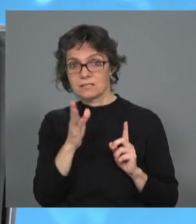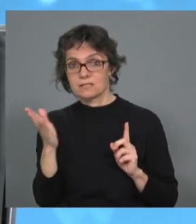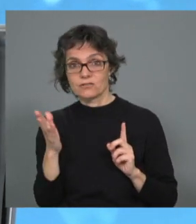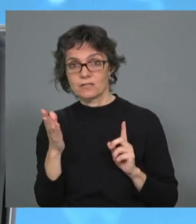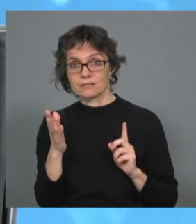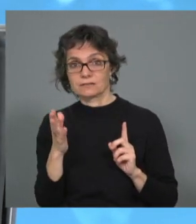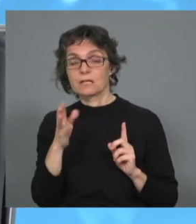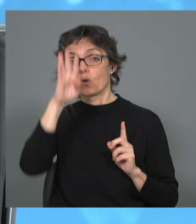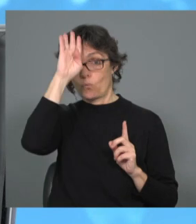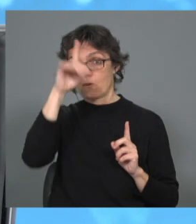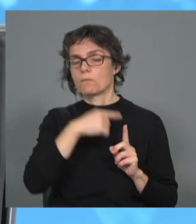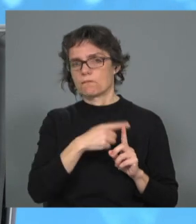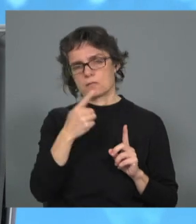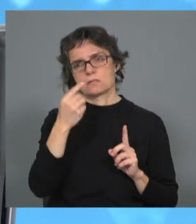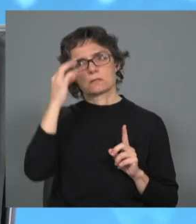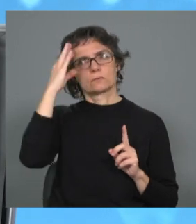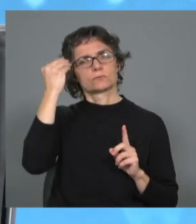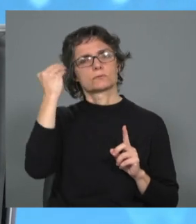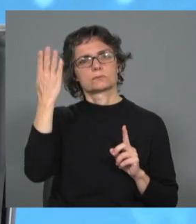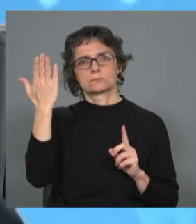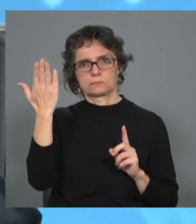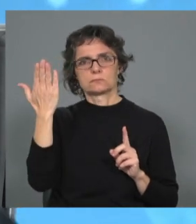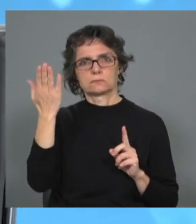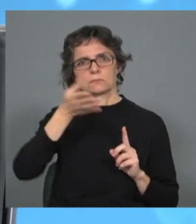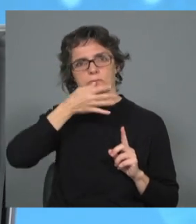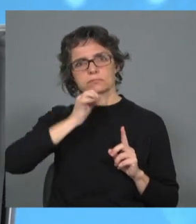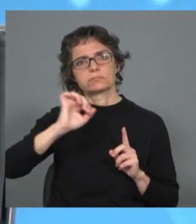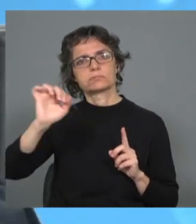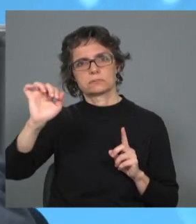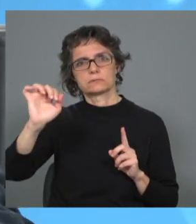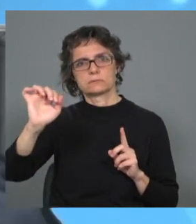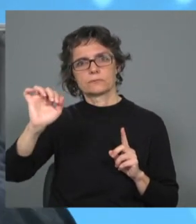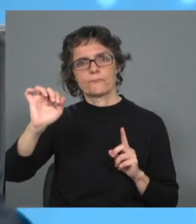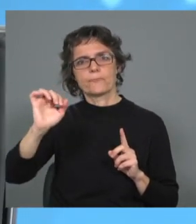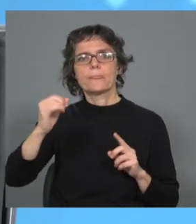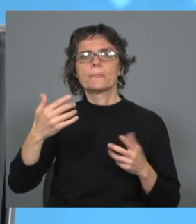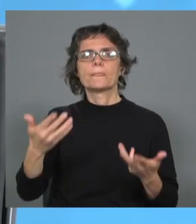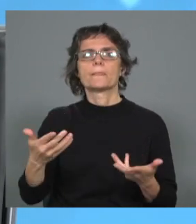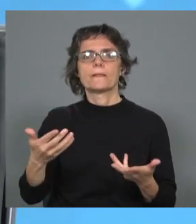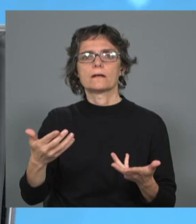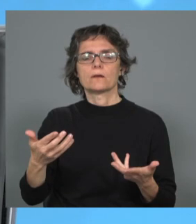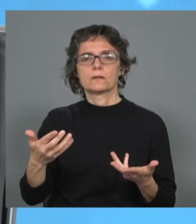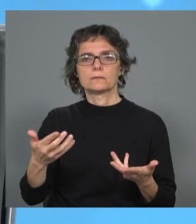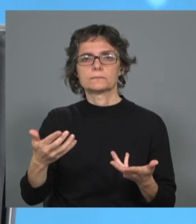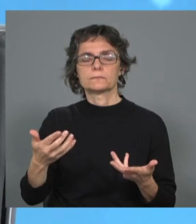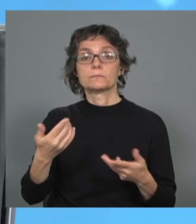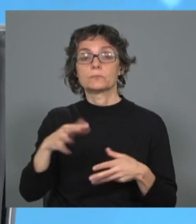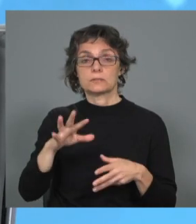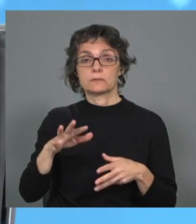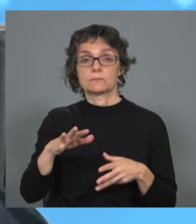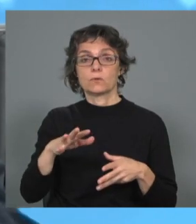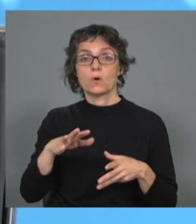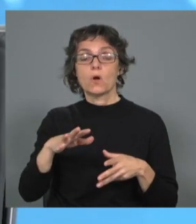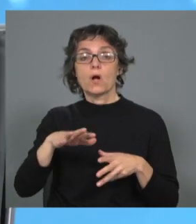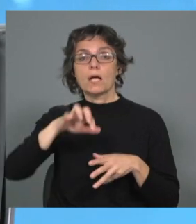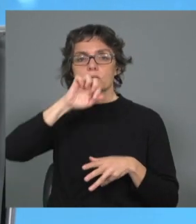muito inspirador, mas esta capilaridade que agora também estamos a ver, que ele iniciou este sínodo, mais uma vez com esta